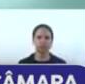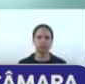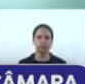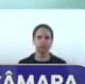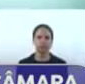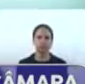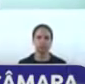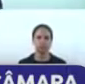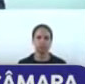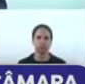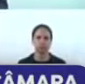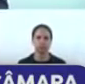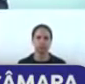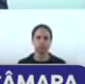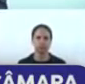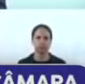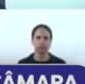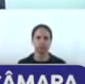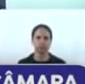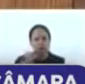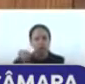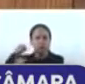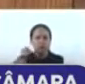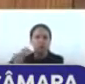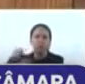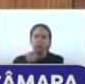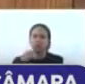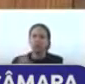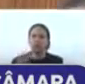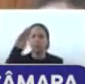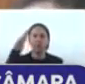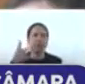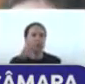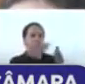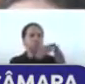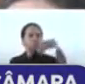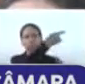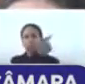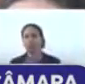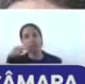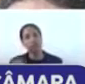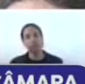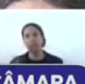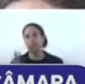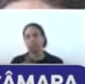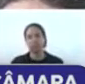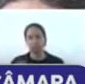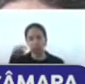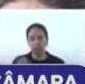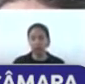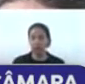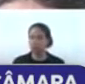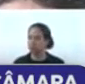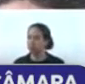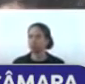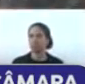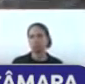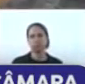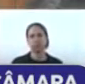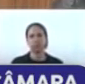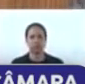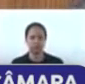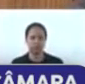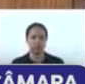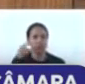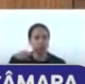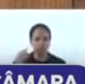cidadania uberlandense Dr. Donaldo José de Almeida, que é advogado e membro de um escritório de advocacia